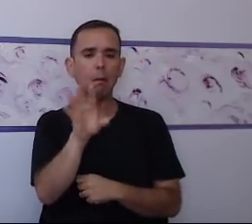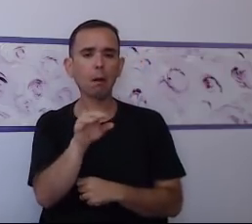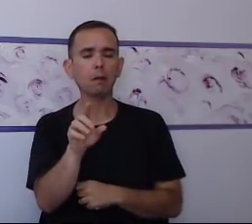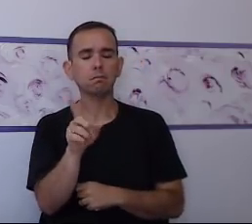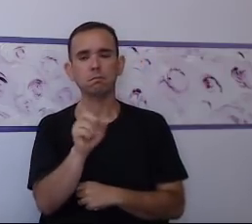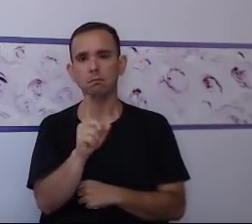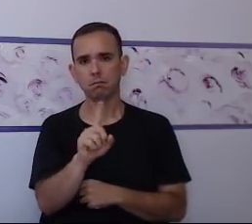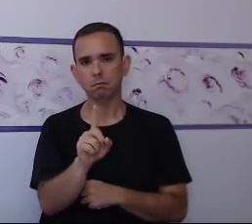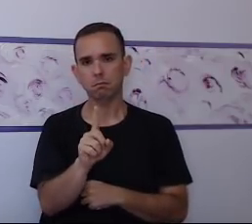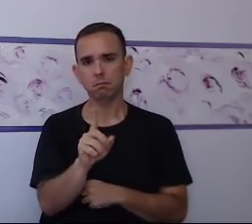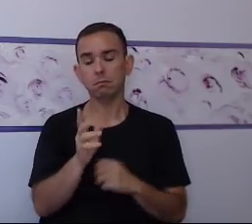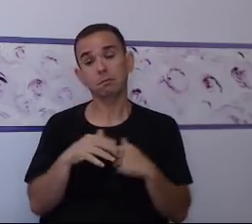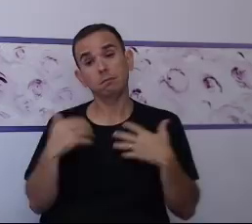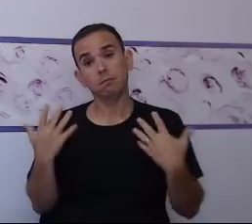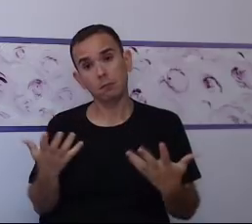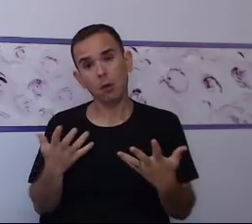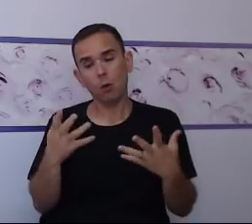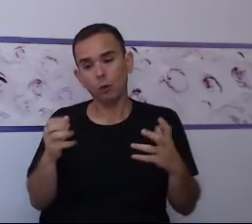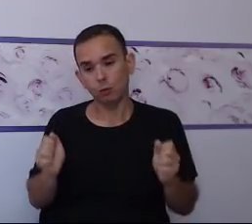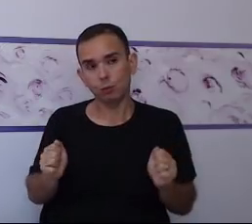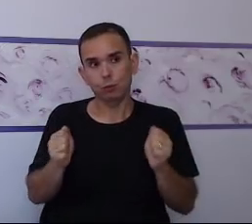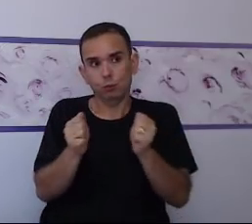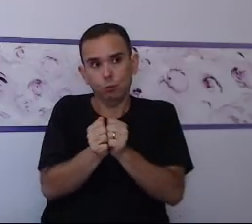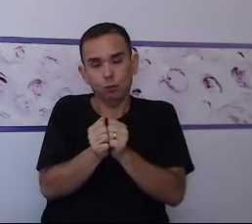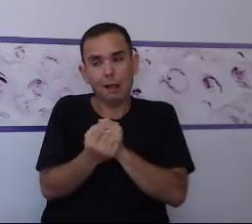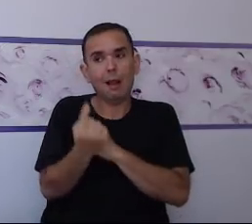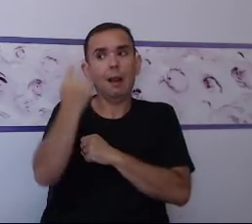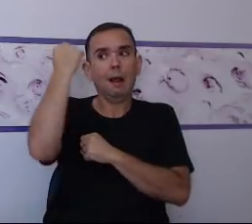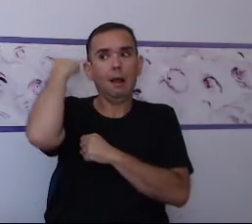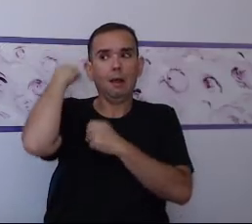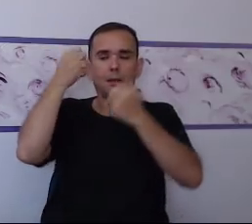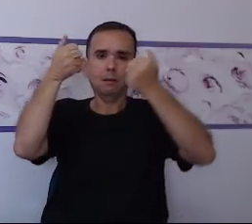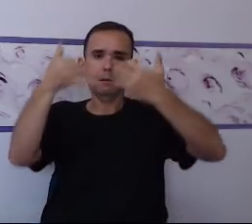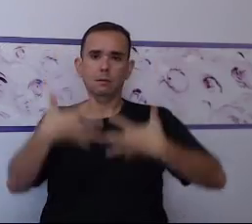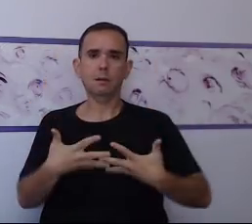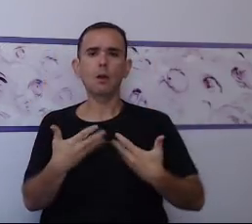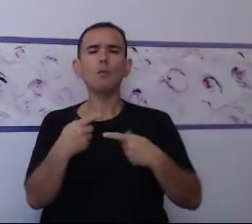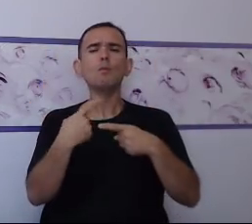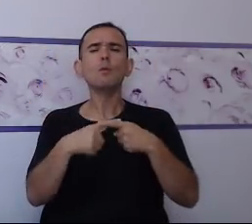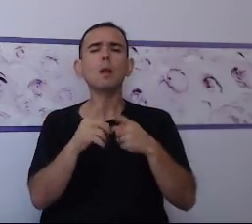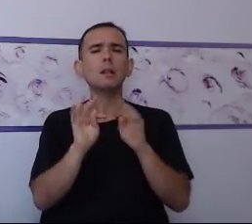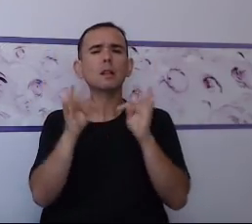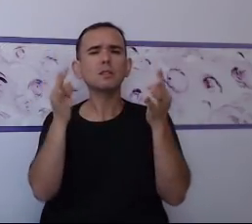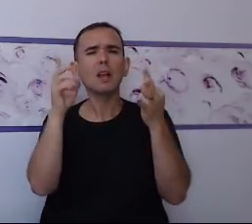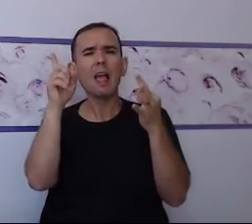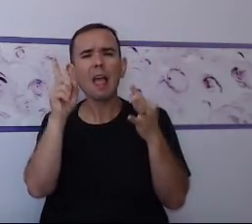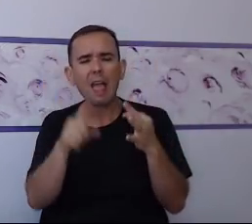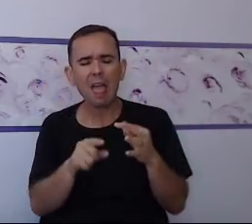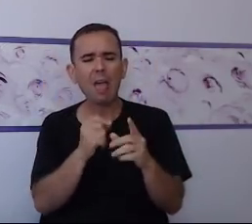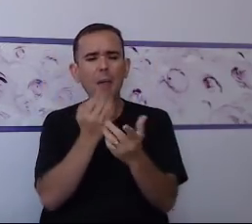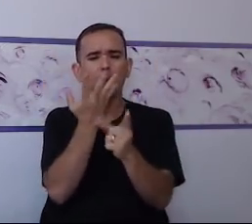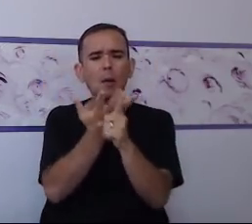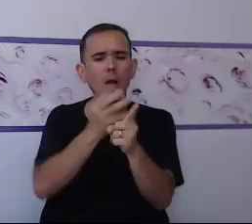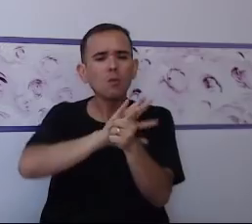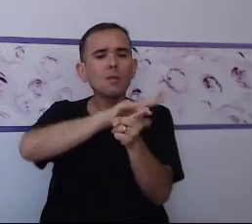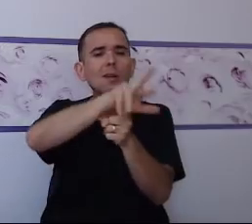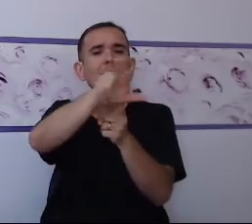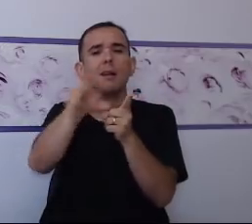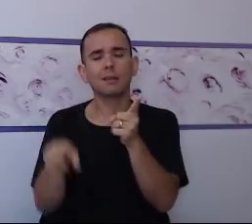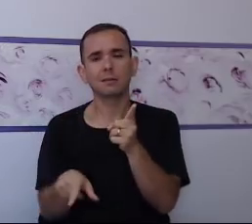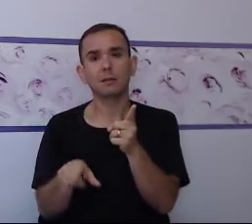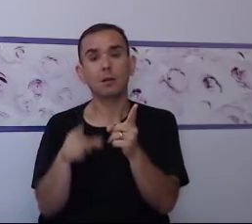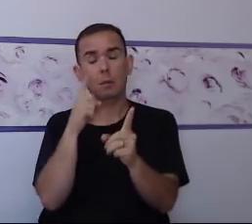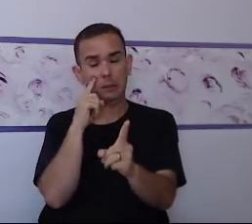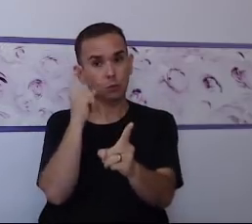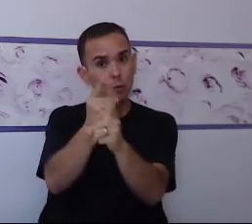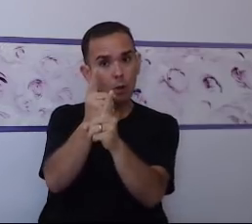nenhum balbucio, professora. Então, juntos, lá atrás eu falei para vocês, por que a tecnologia assistiva ela é interdisciplinar? Porque para a gente